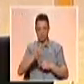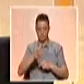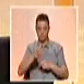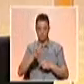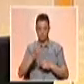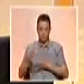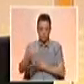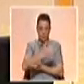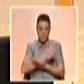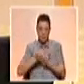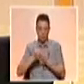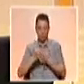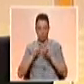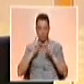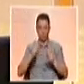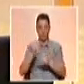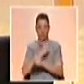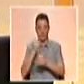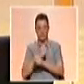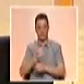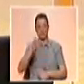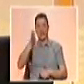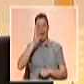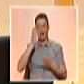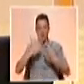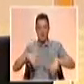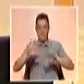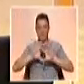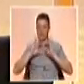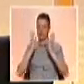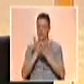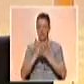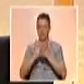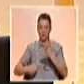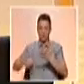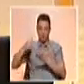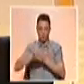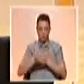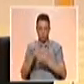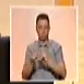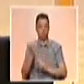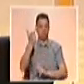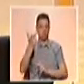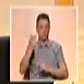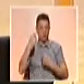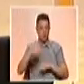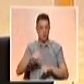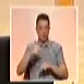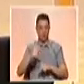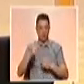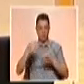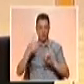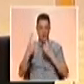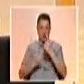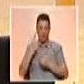é a recuperação dos custos dos serviços da água, mas, de um modo geral, os custos são muito elevados e, portanto, há, de facto, necessidade de algum